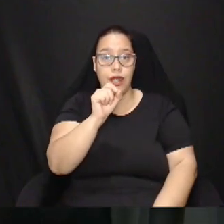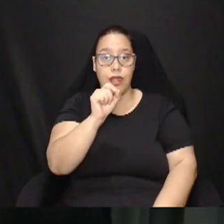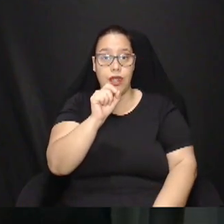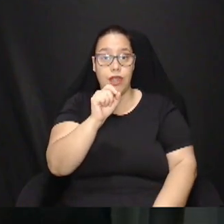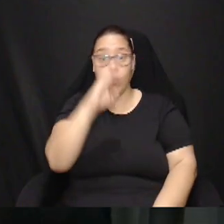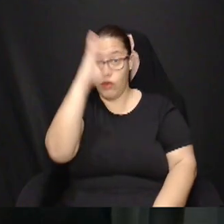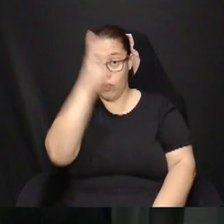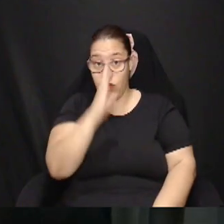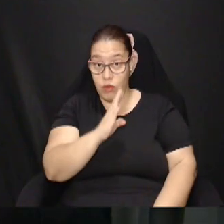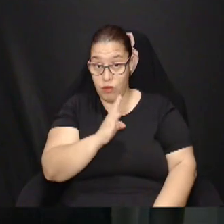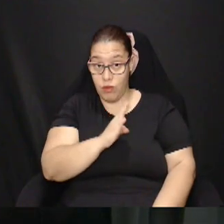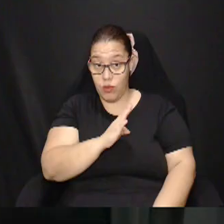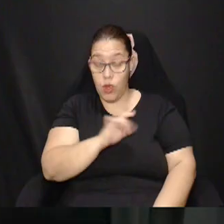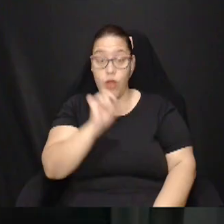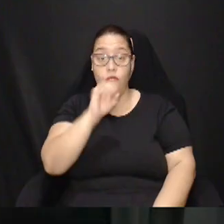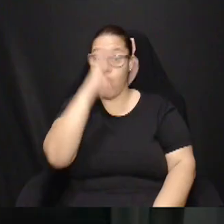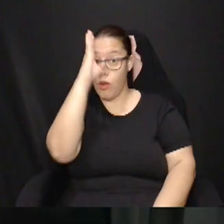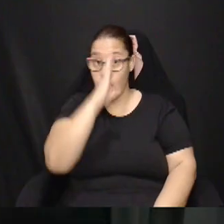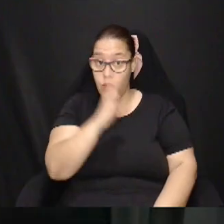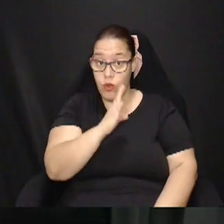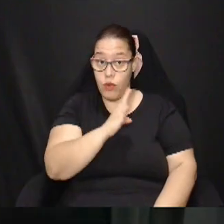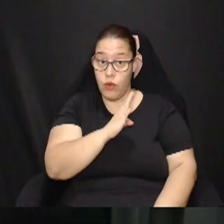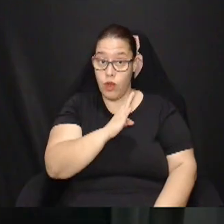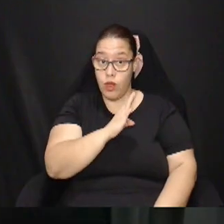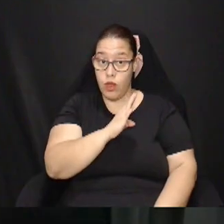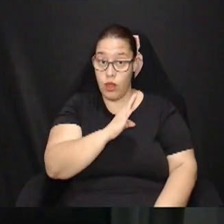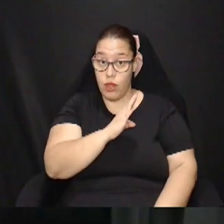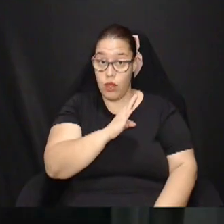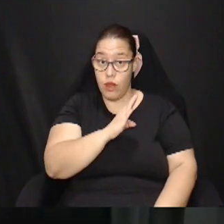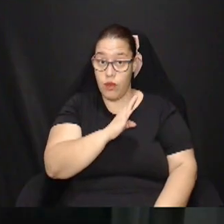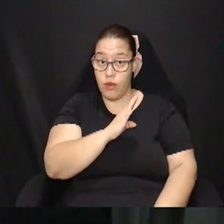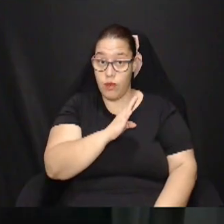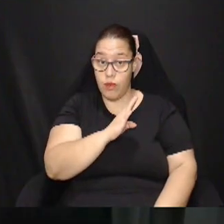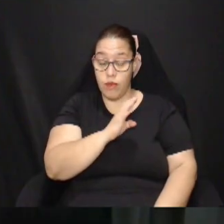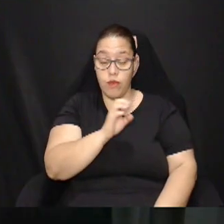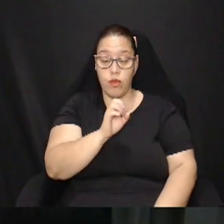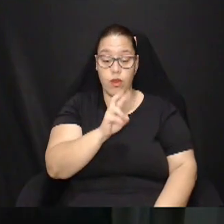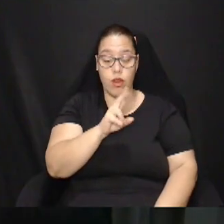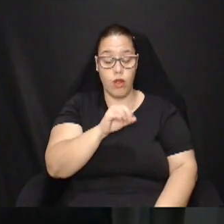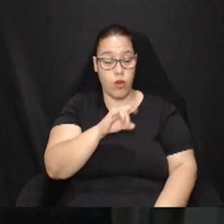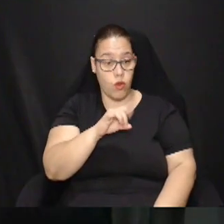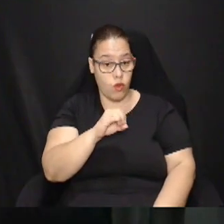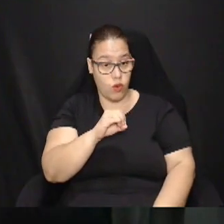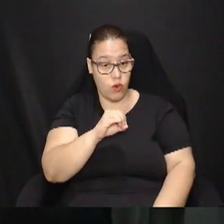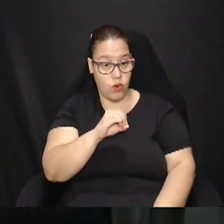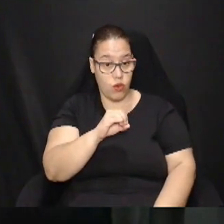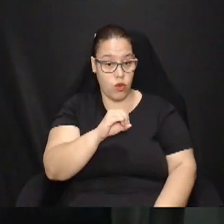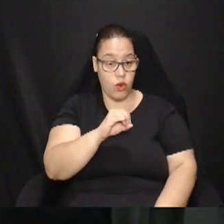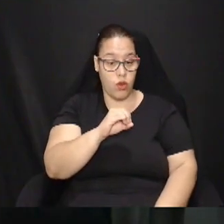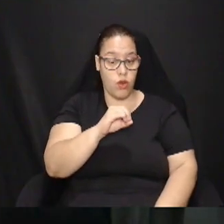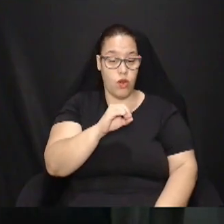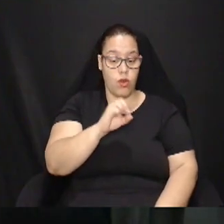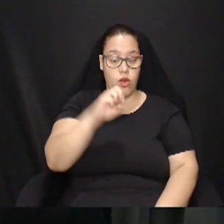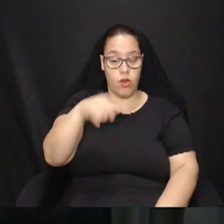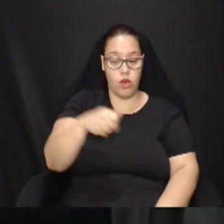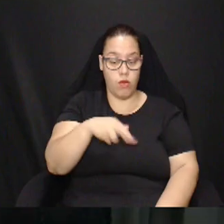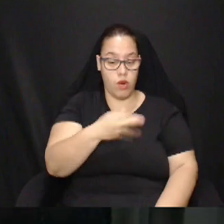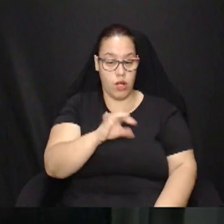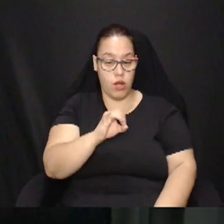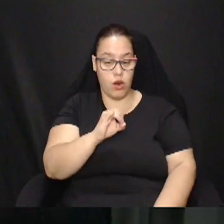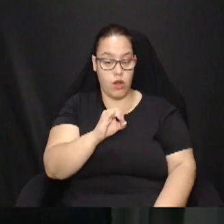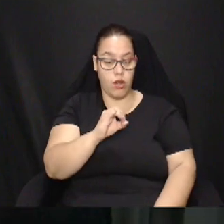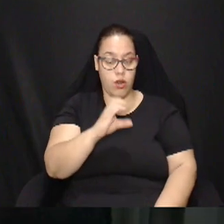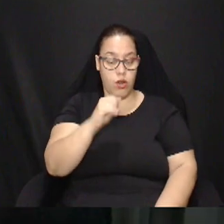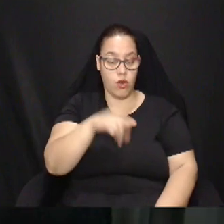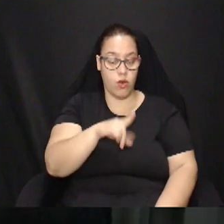faz o Brasil com os miles de óvulos e embriões congelados que ninguém fala que estão aí,